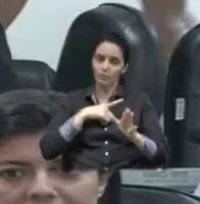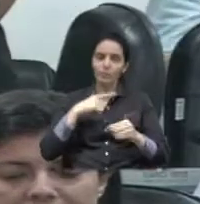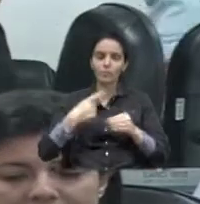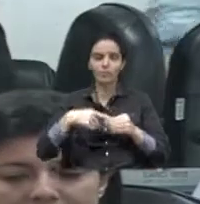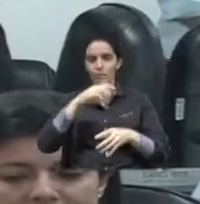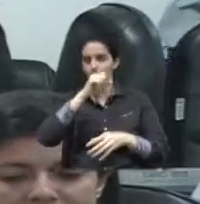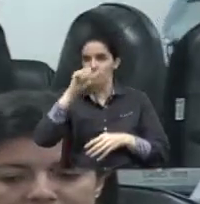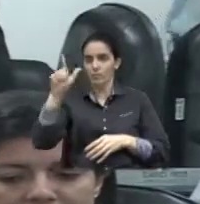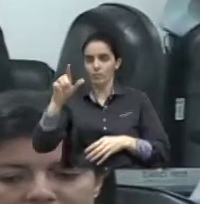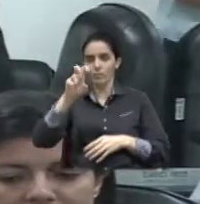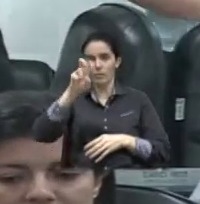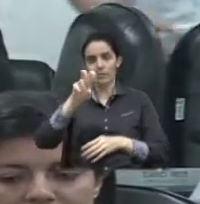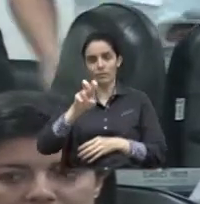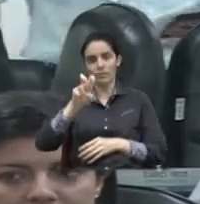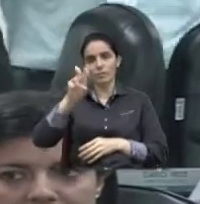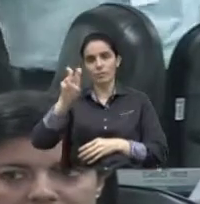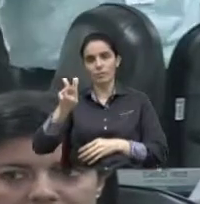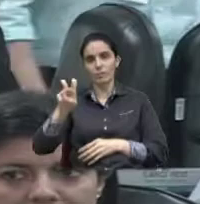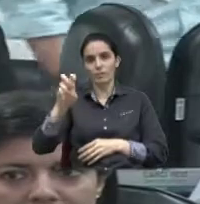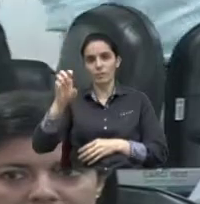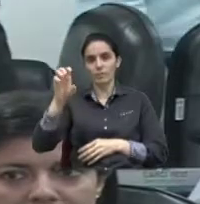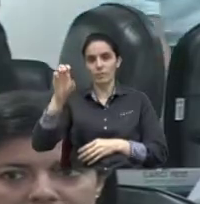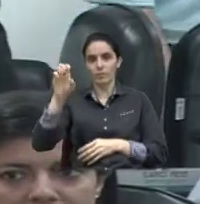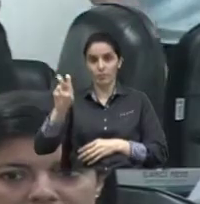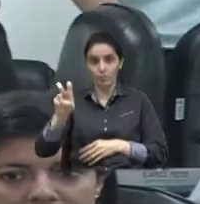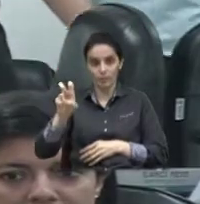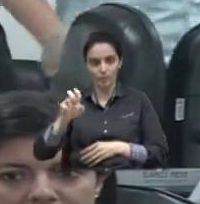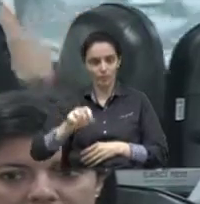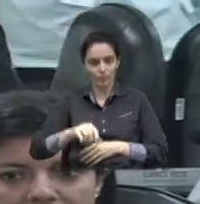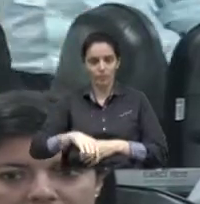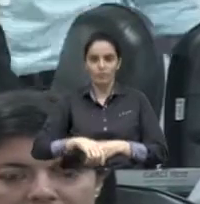a 5.515 de 2015,